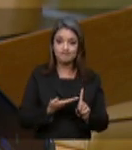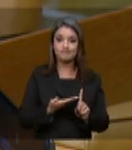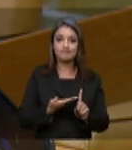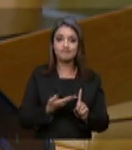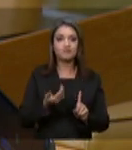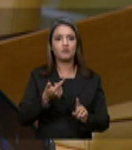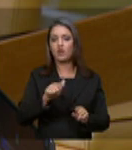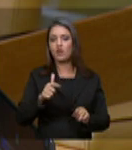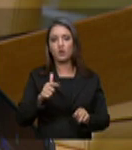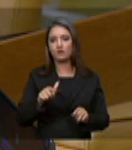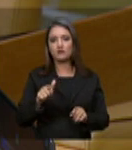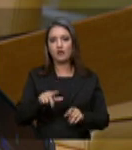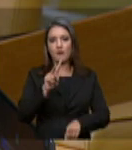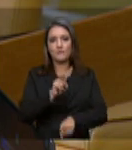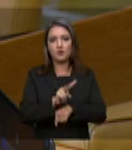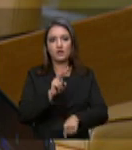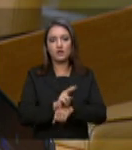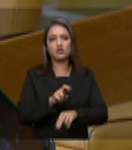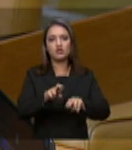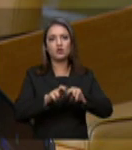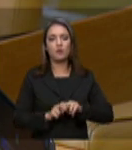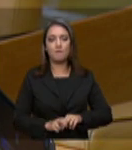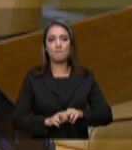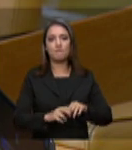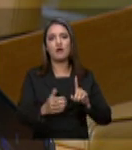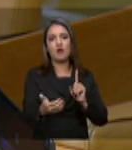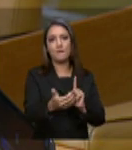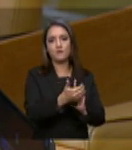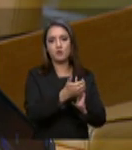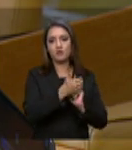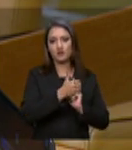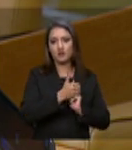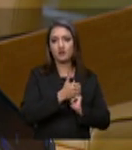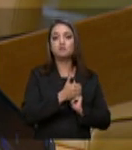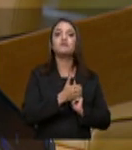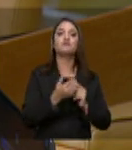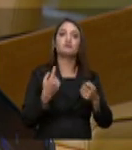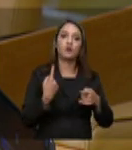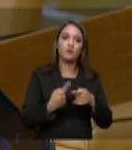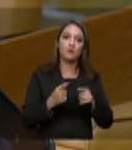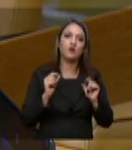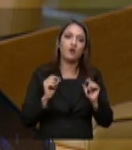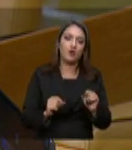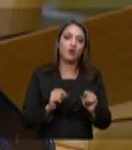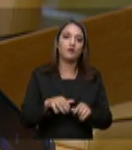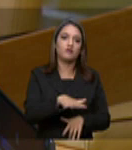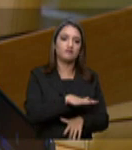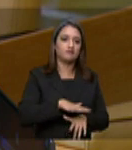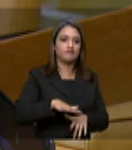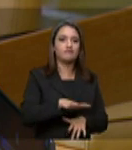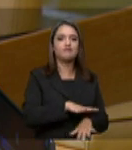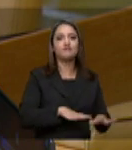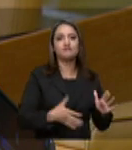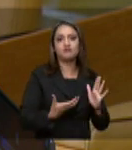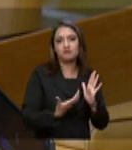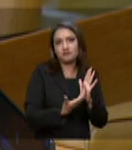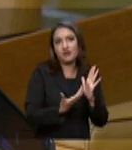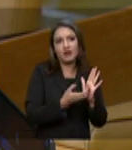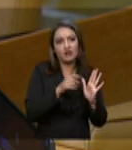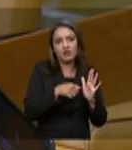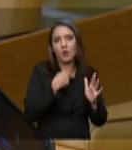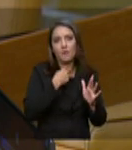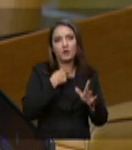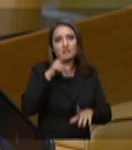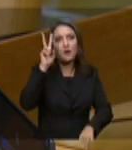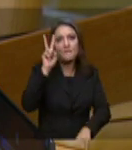está acobertado pela imunidade parlamentar até porque essa nobilíssimo a instituição não pode servir de escudo